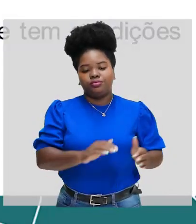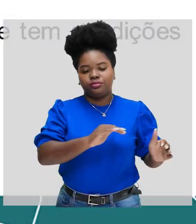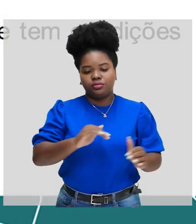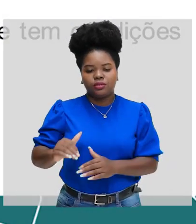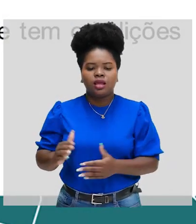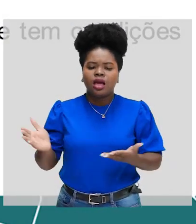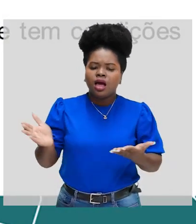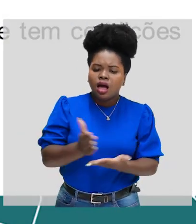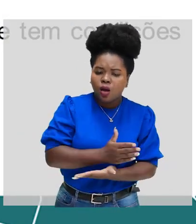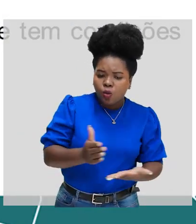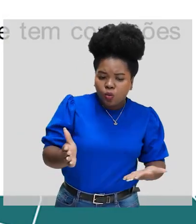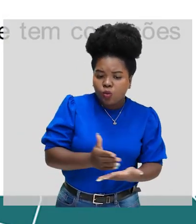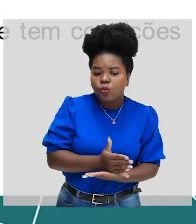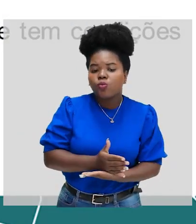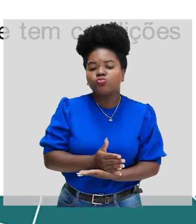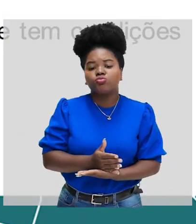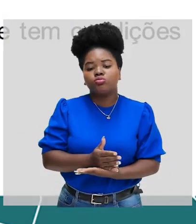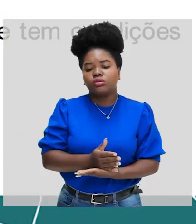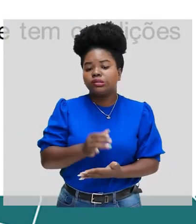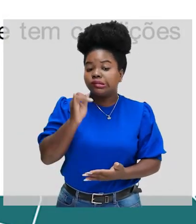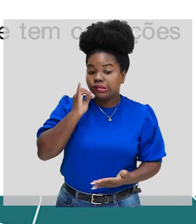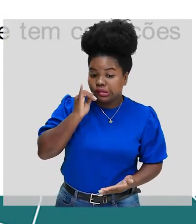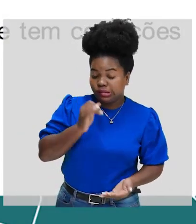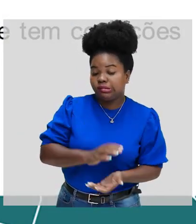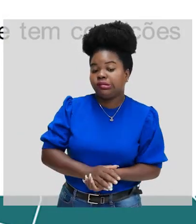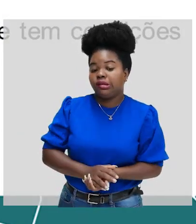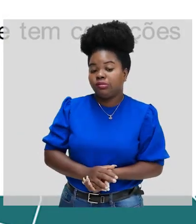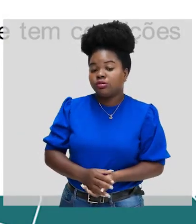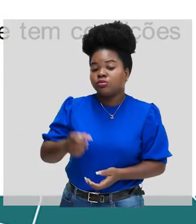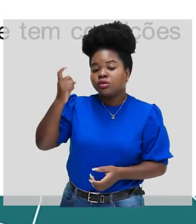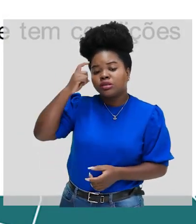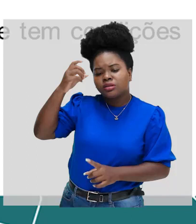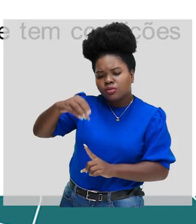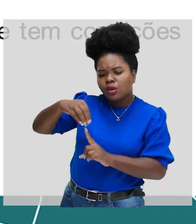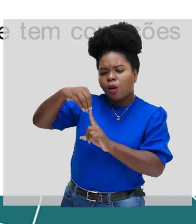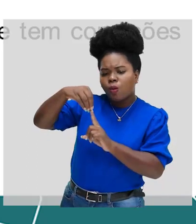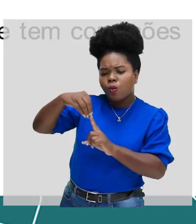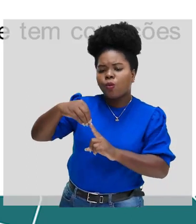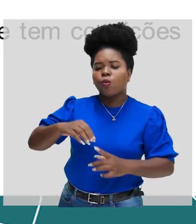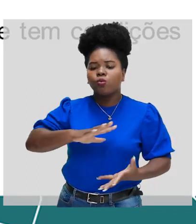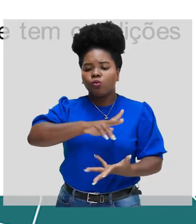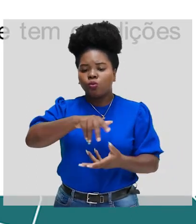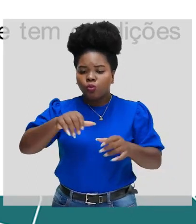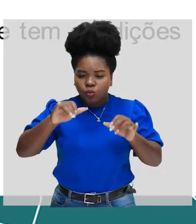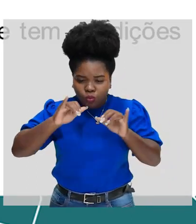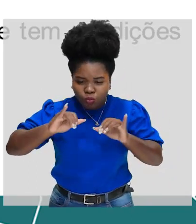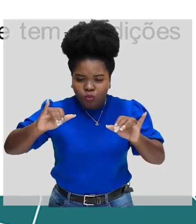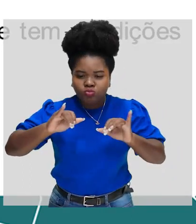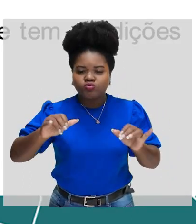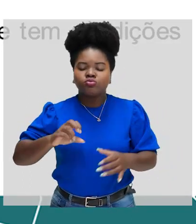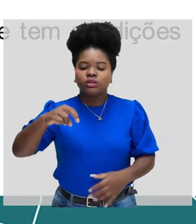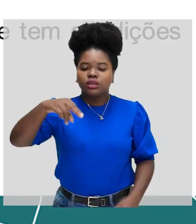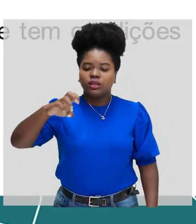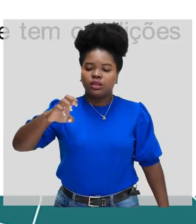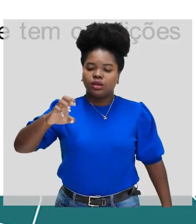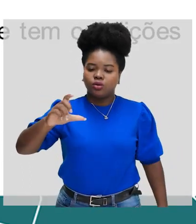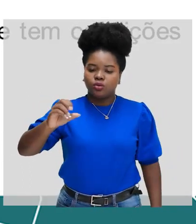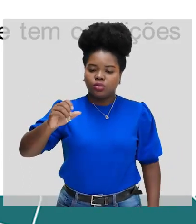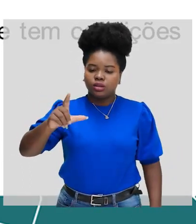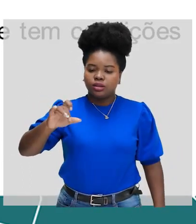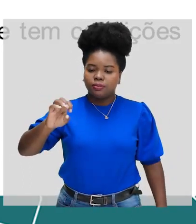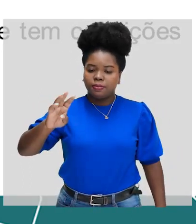Algumas críticas de Milton Santos sobre esse pensamento único da globalização, sobre o pensamento neoliberal.